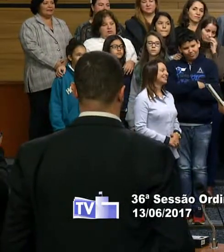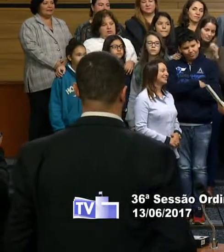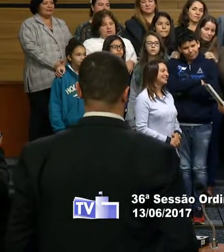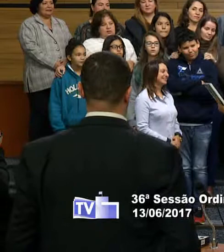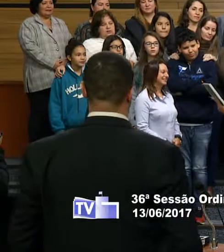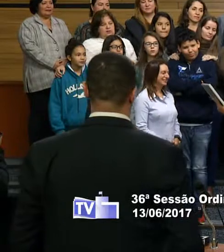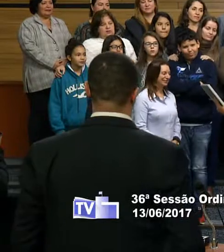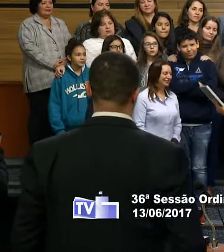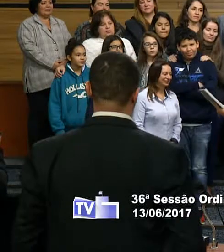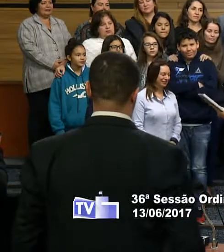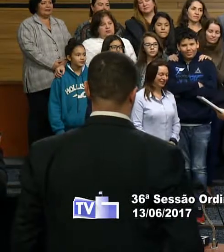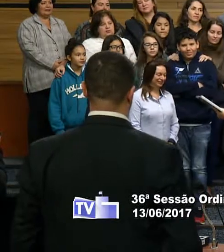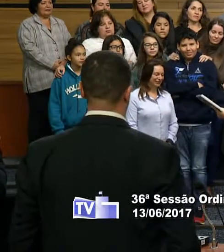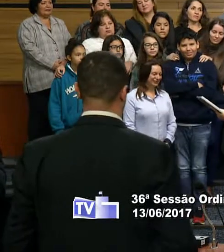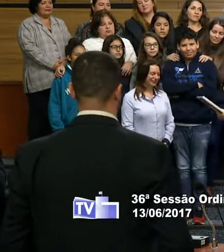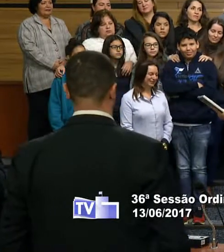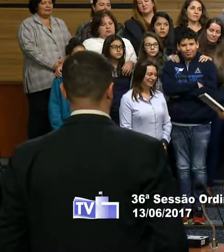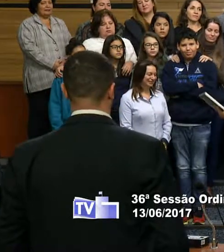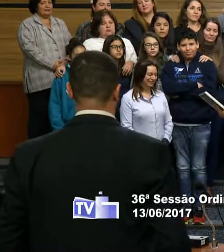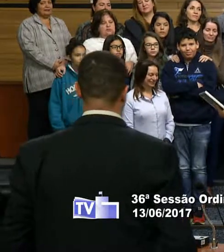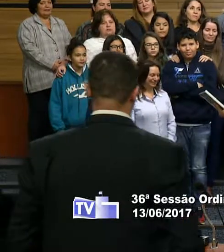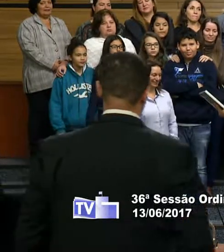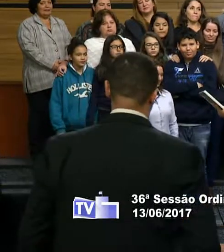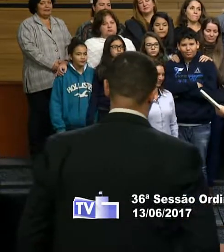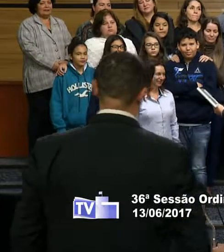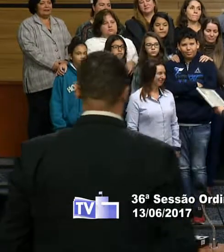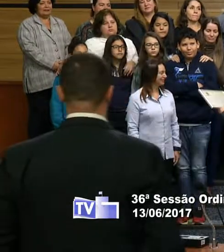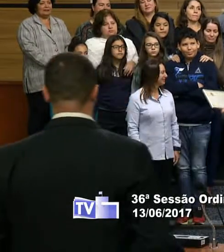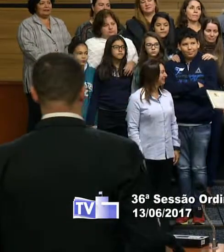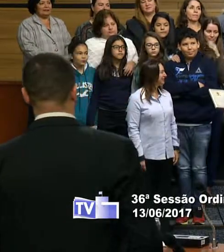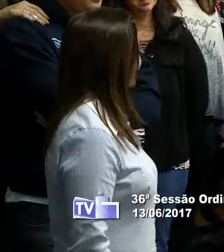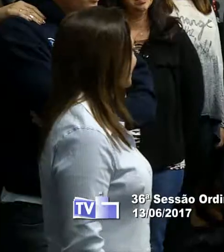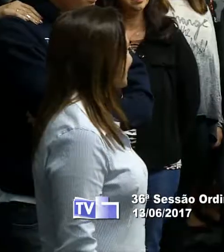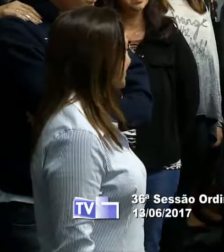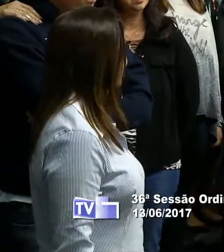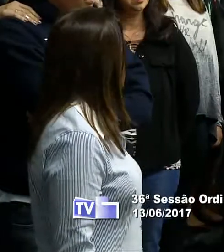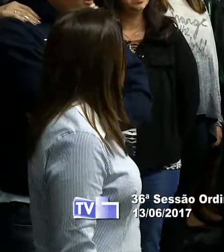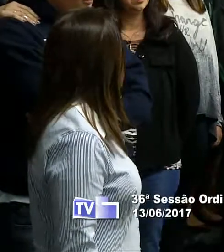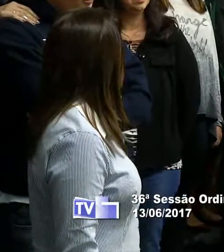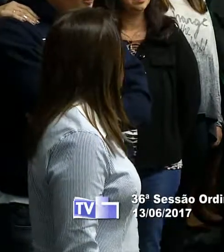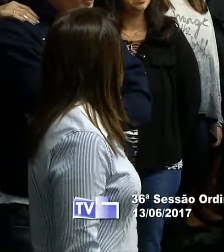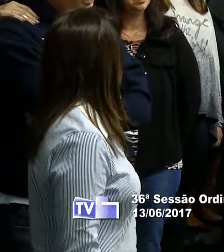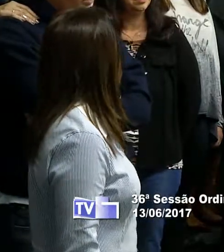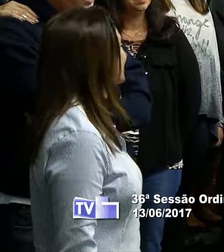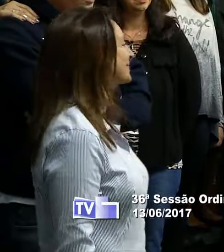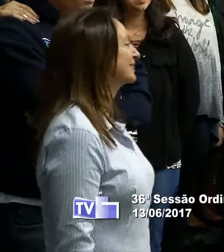A Câmara Municipal de Sorocaba destina votos e congratulações.